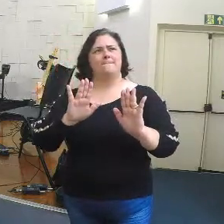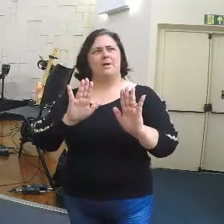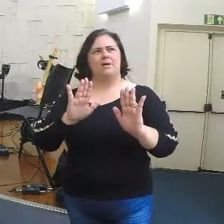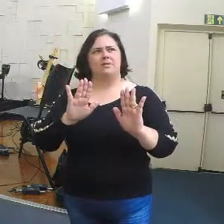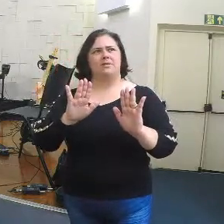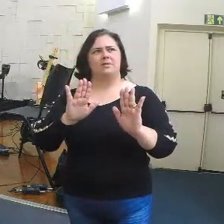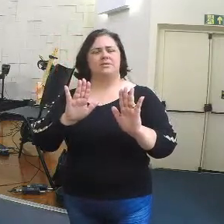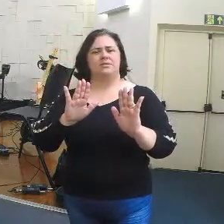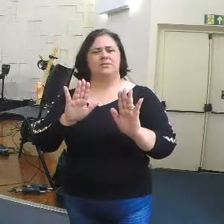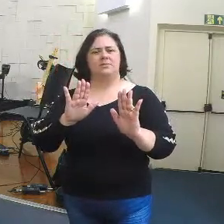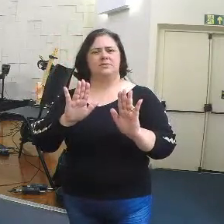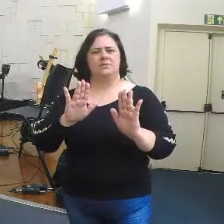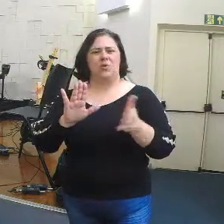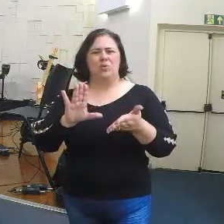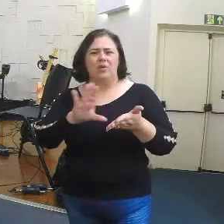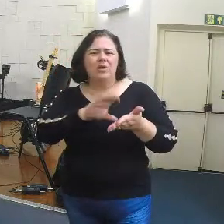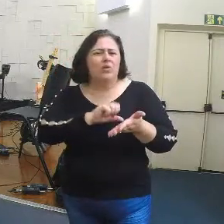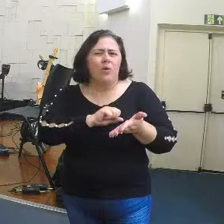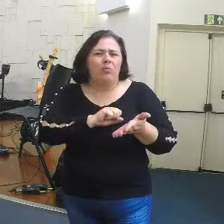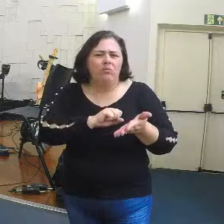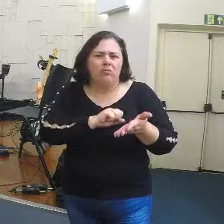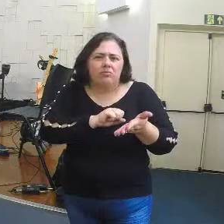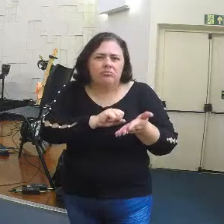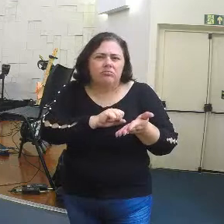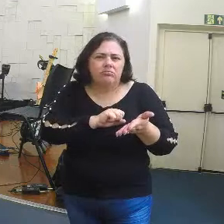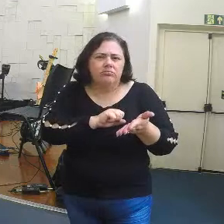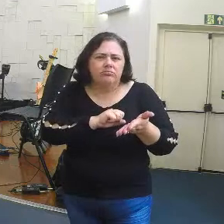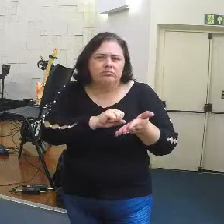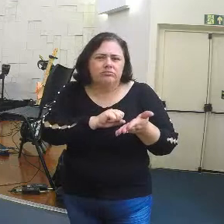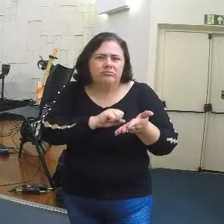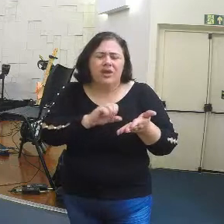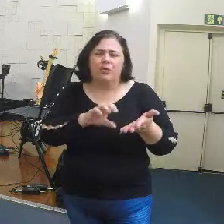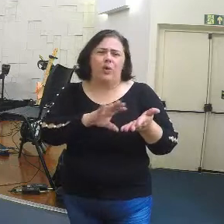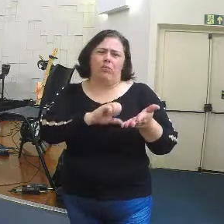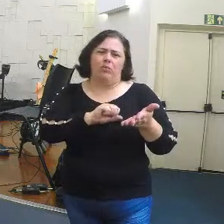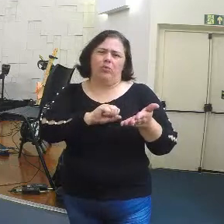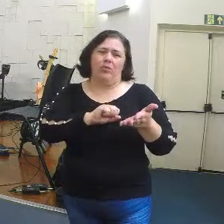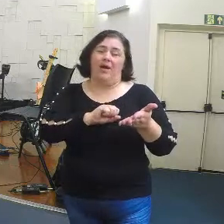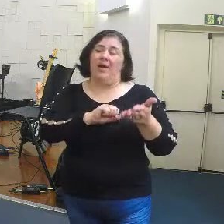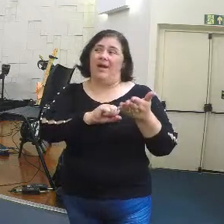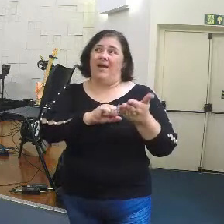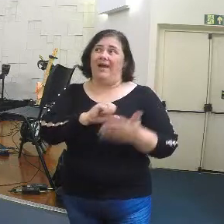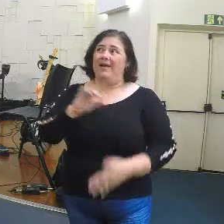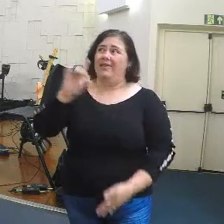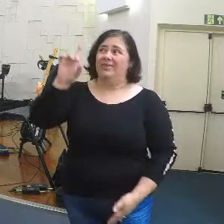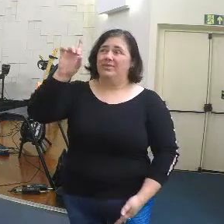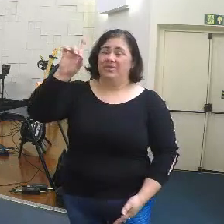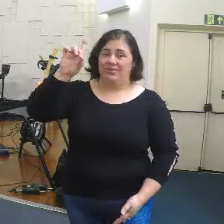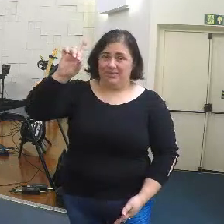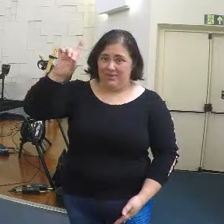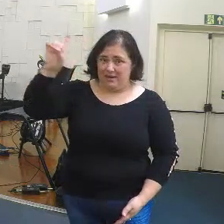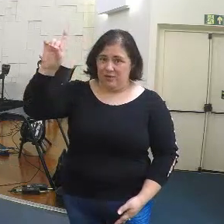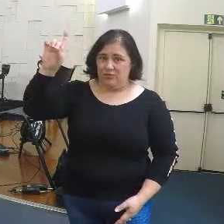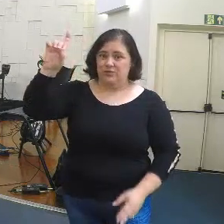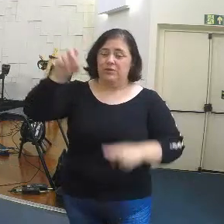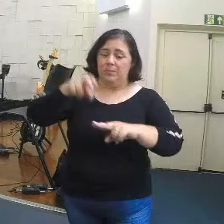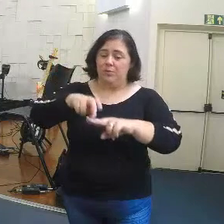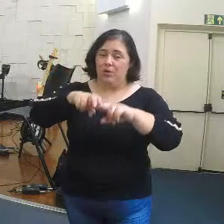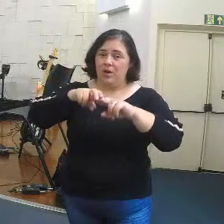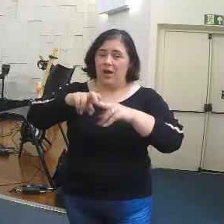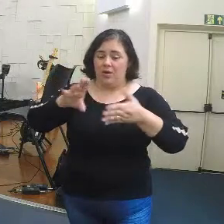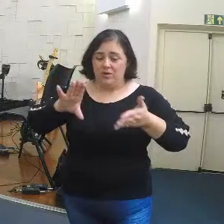Então, o amor necessariamente vai gerar a vida, porque ele sai de si para o